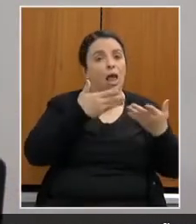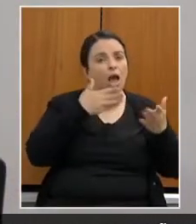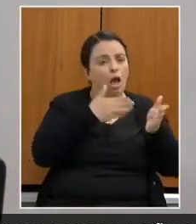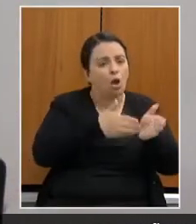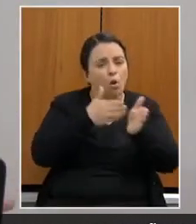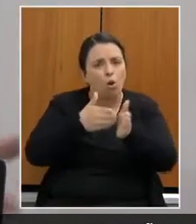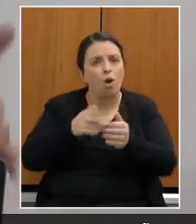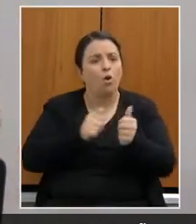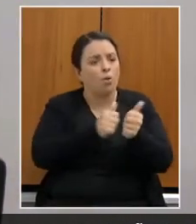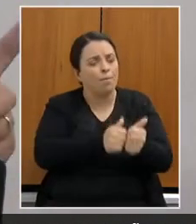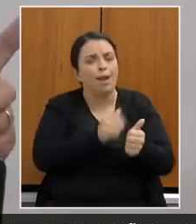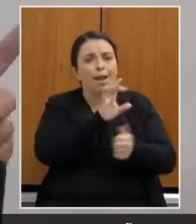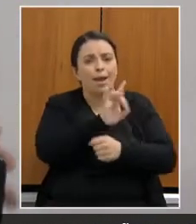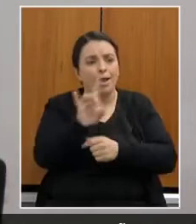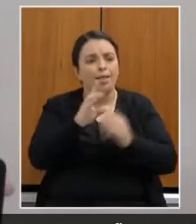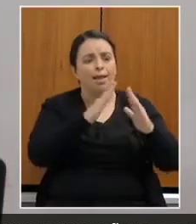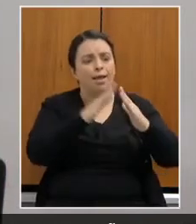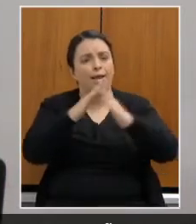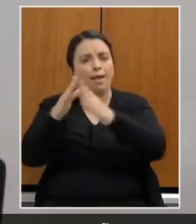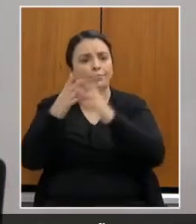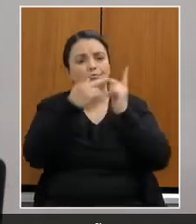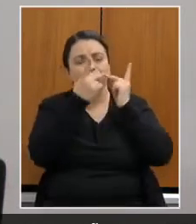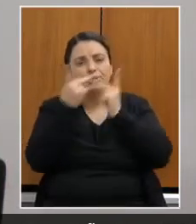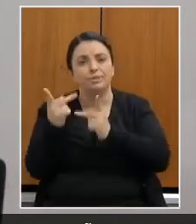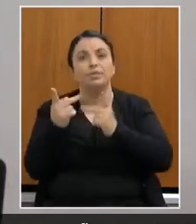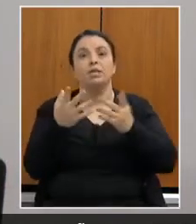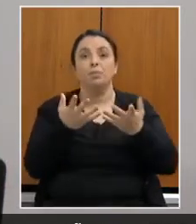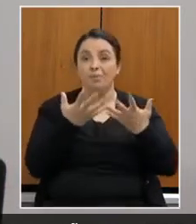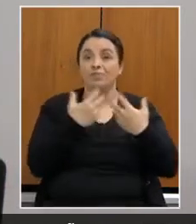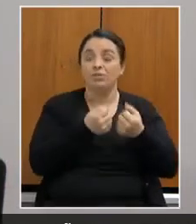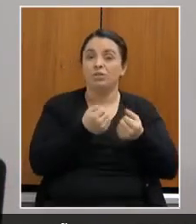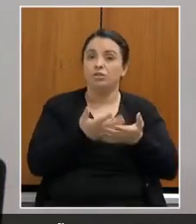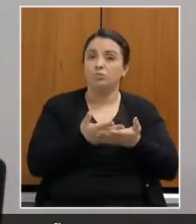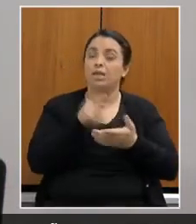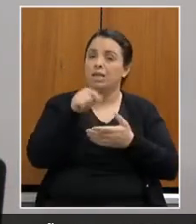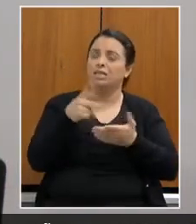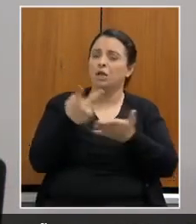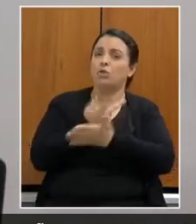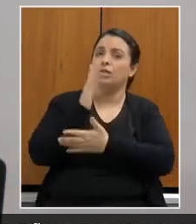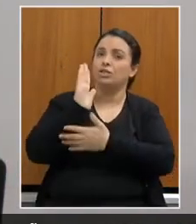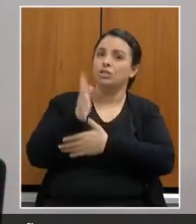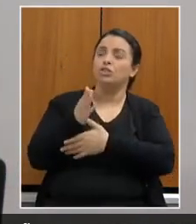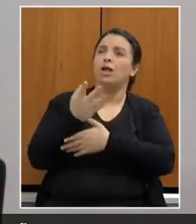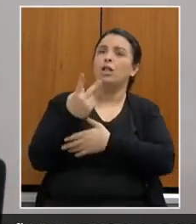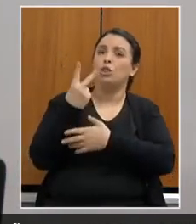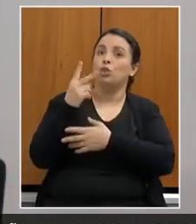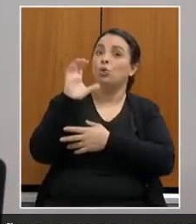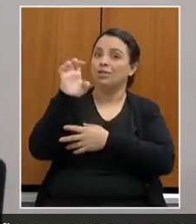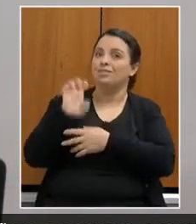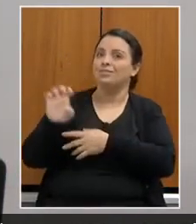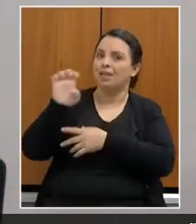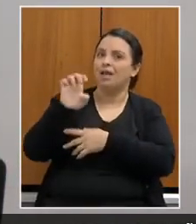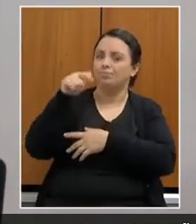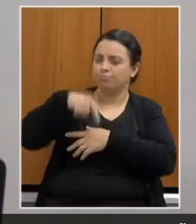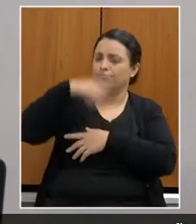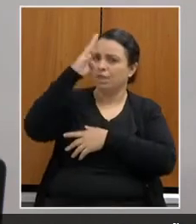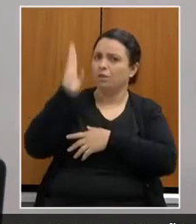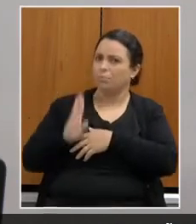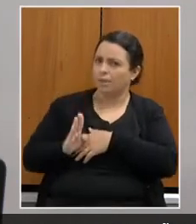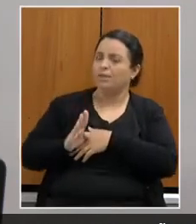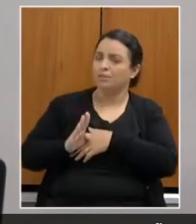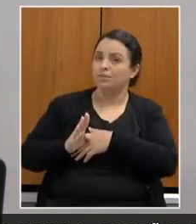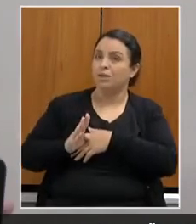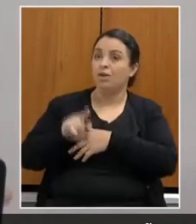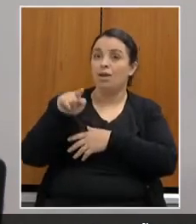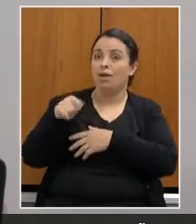ser fundamental. Já existe em dois estados brasileiros, esse serviço, esse trabalho. É